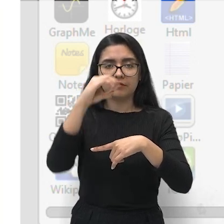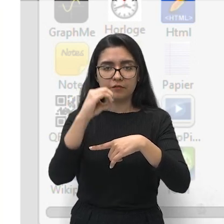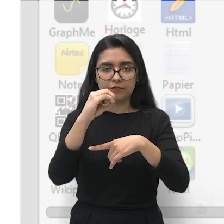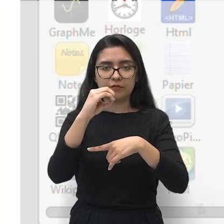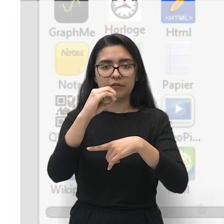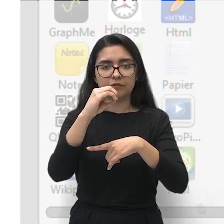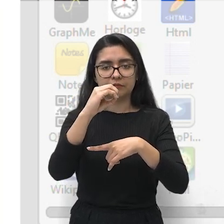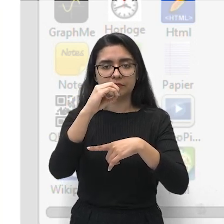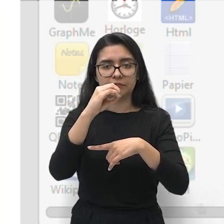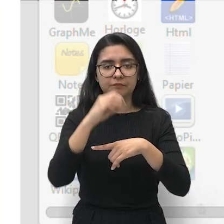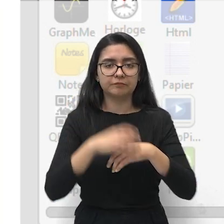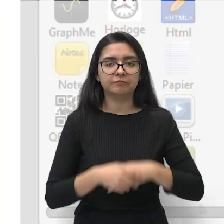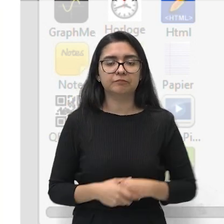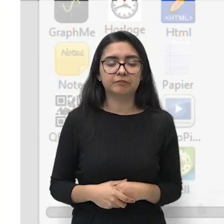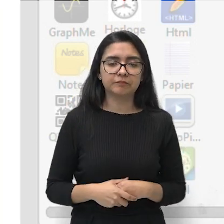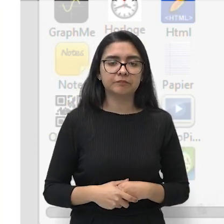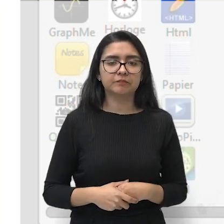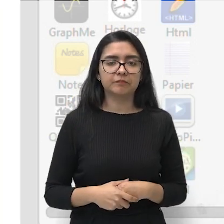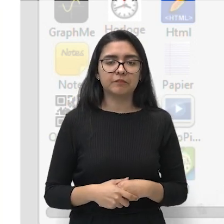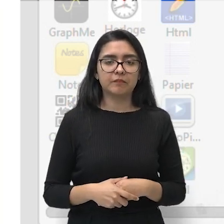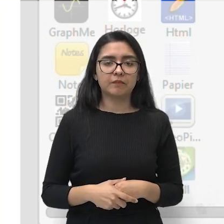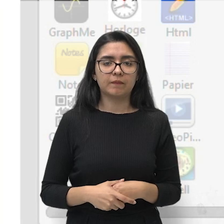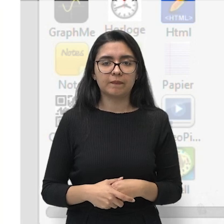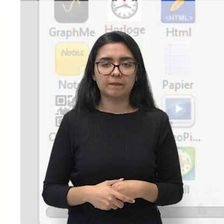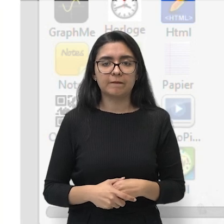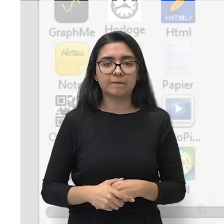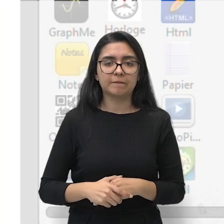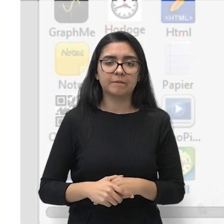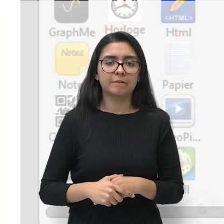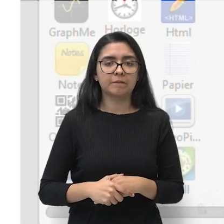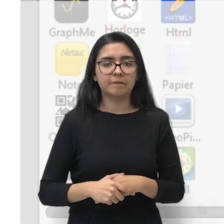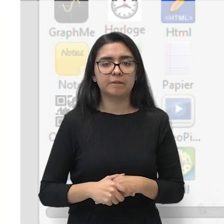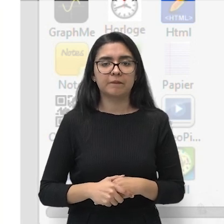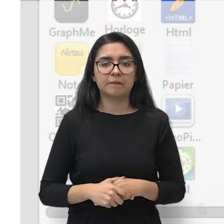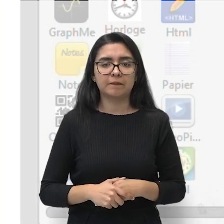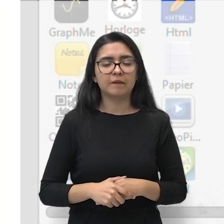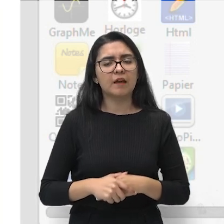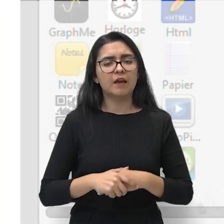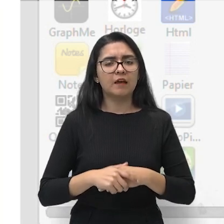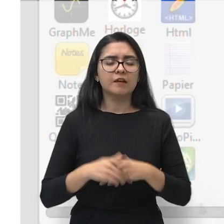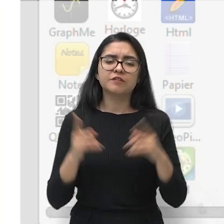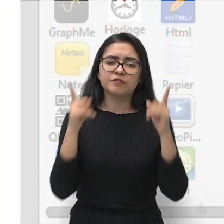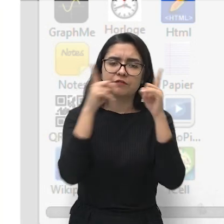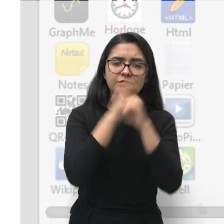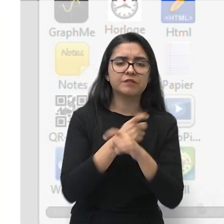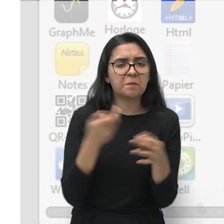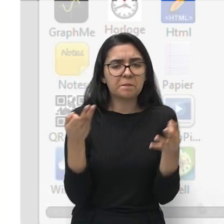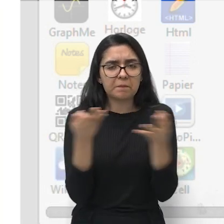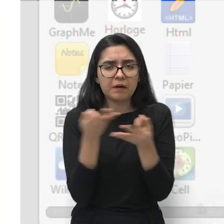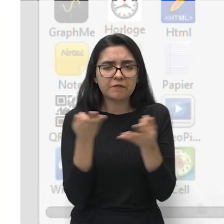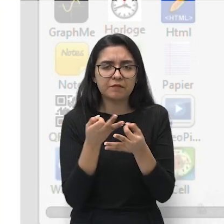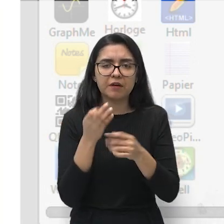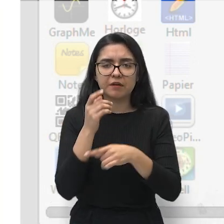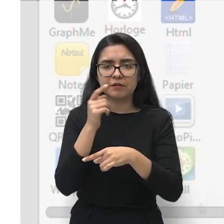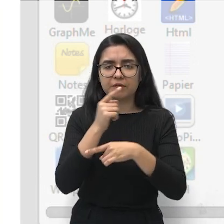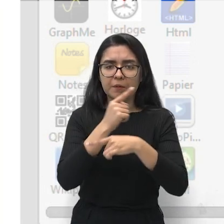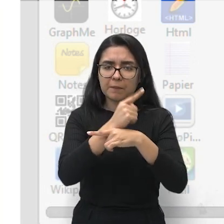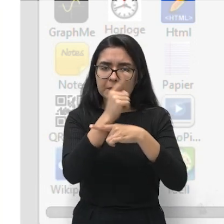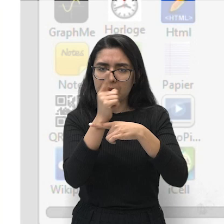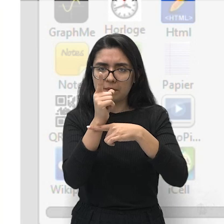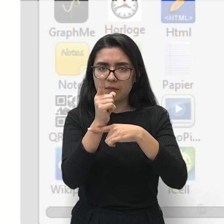Aqui, ó. Vai dar aqui uma diferençazinha, porque a gente não consegue posicionar. É difícil posicionar por conta da questão